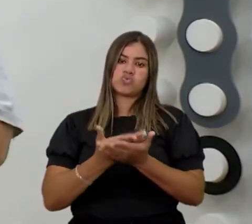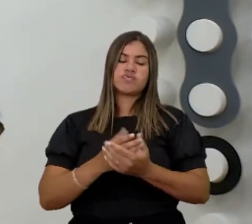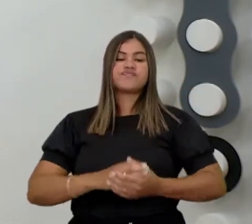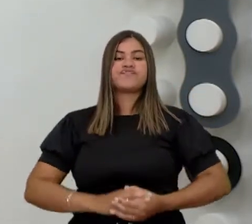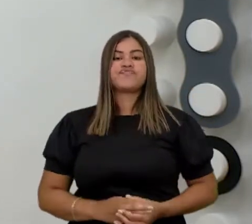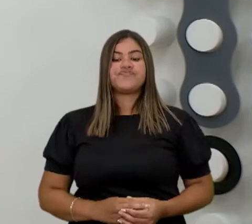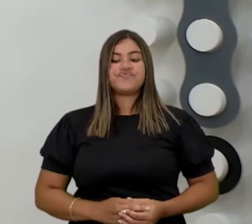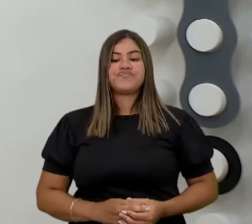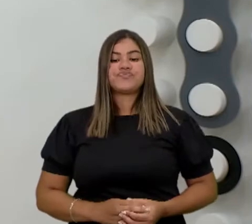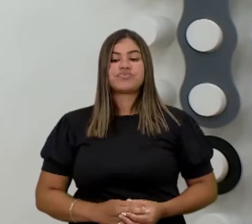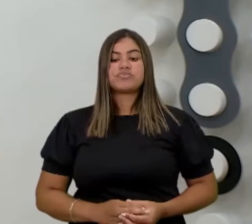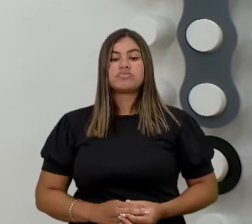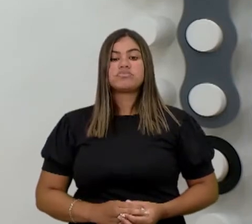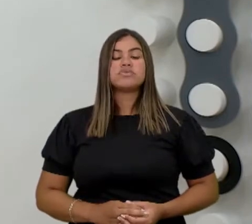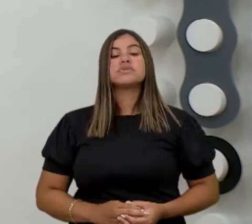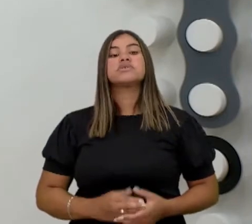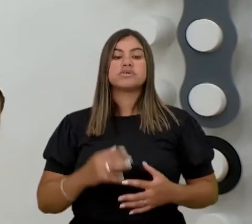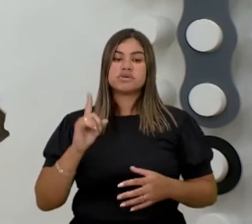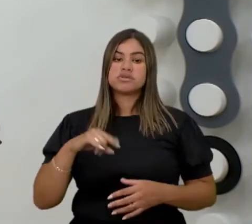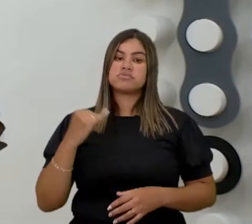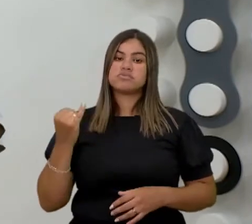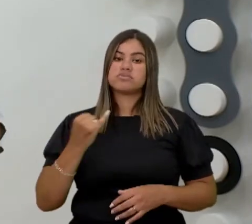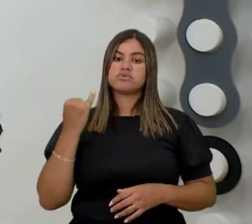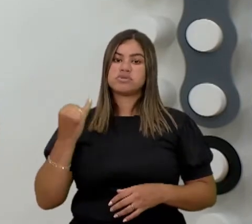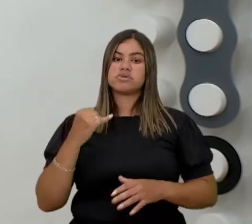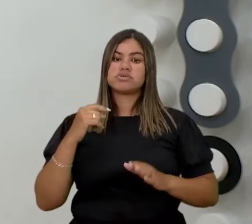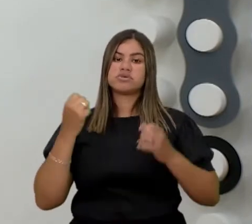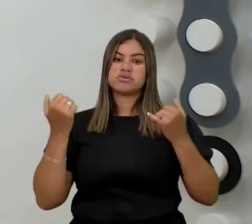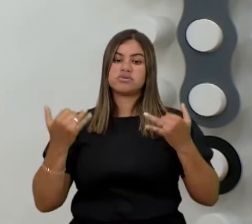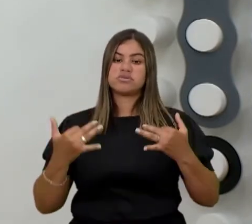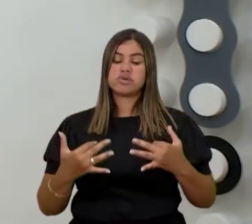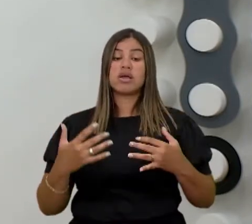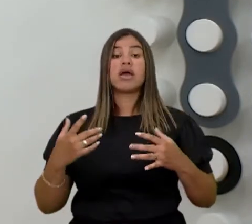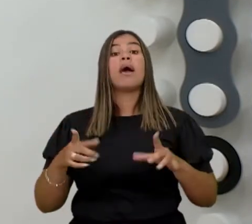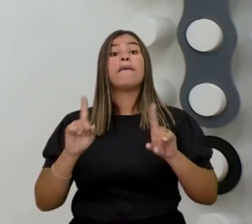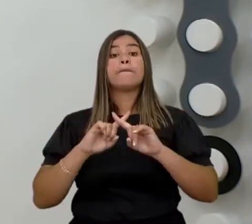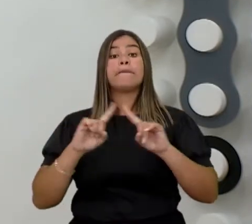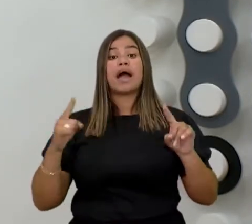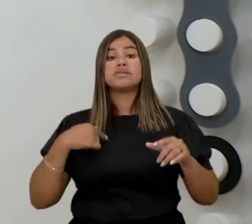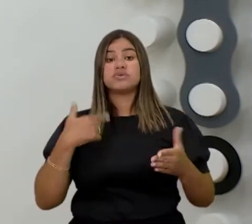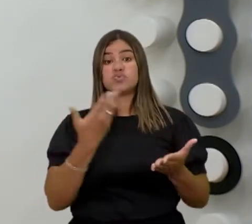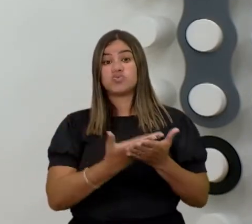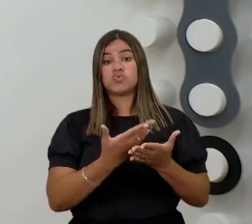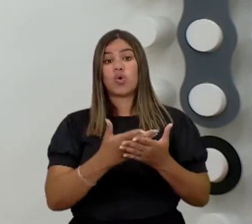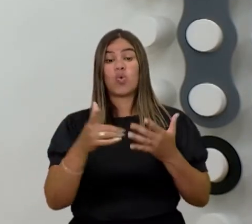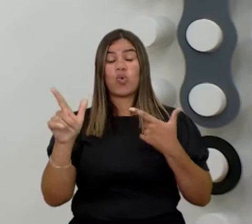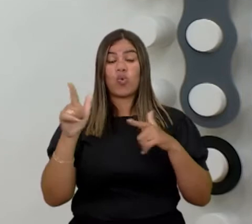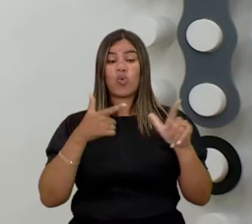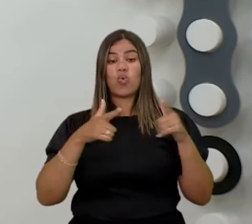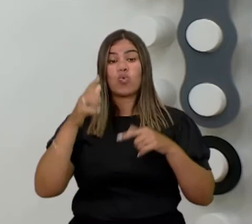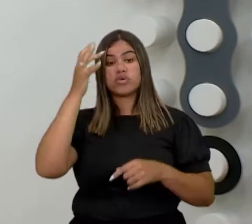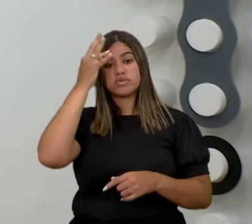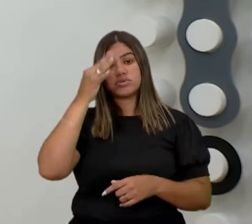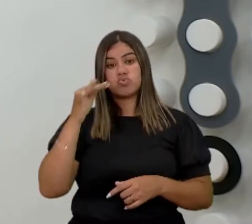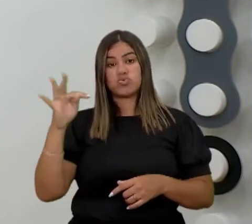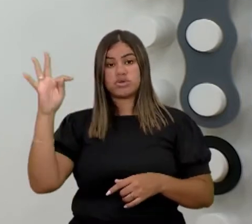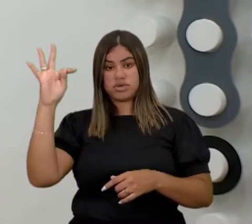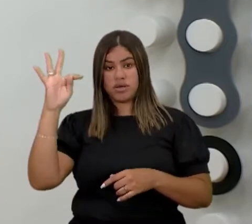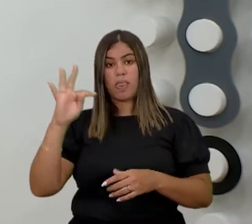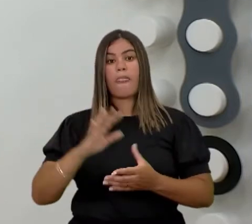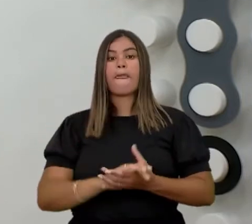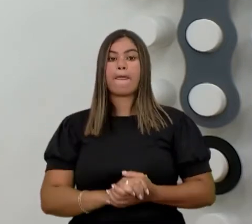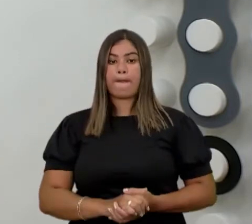universo. E é interessante retratar. Aí eu fiz uma pesquisa de outras teorias, né, que a gente tem, né, que